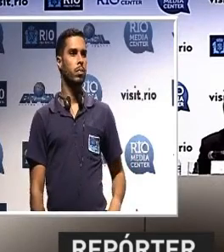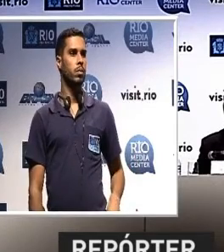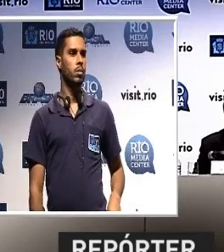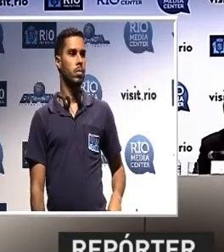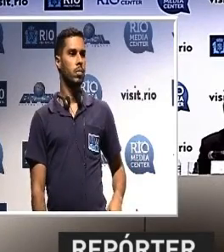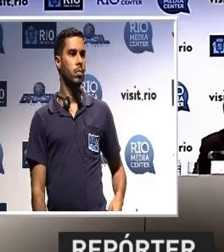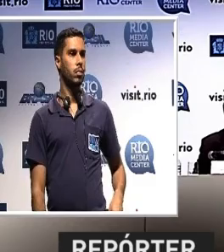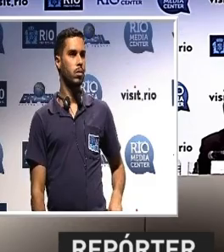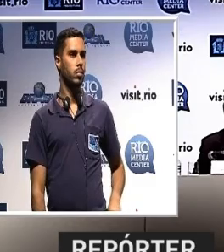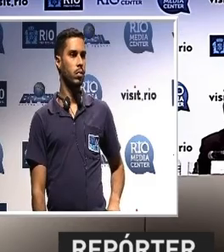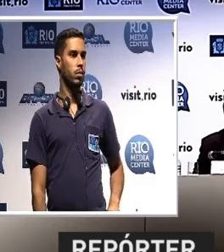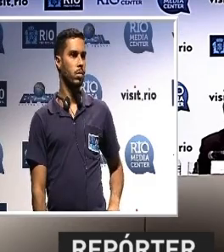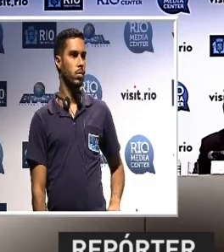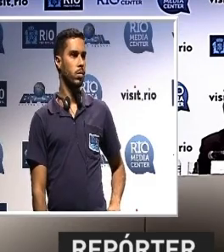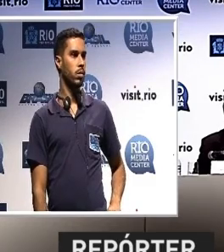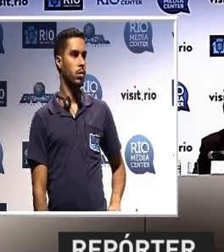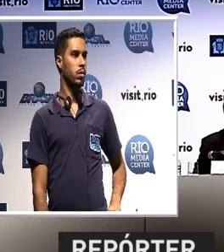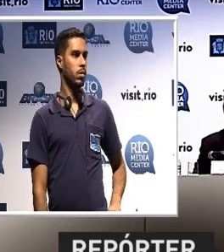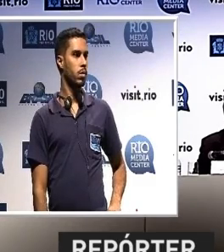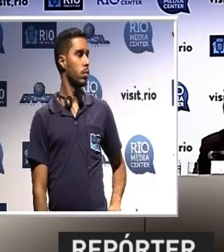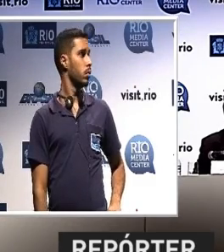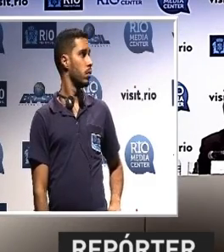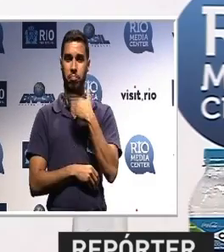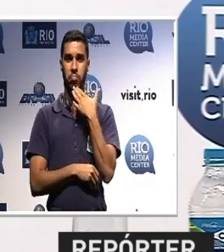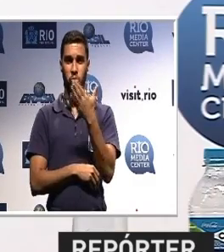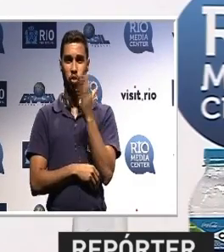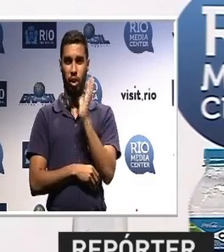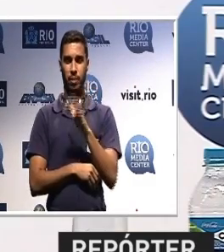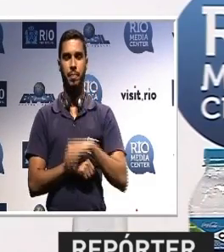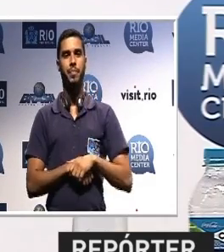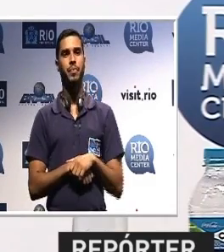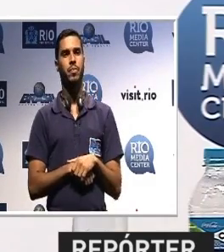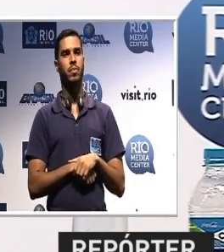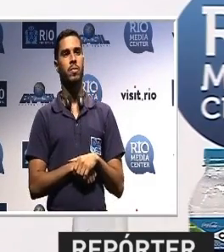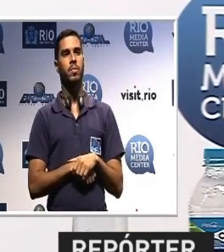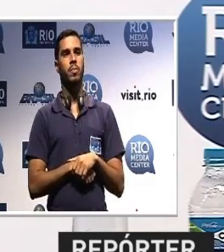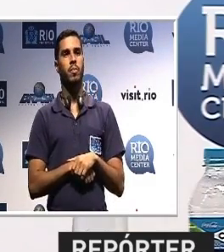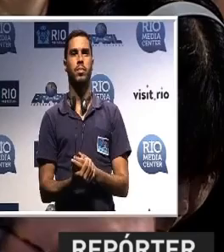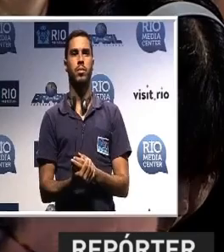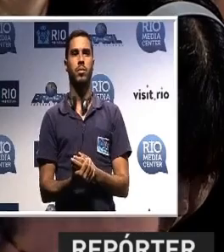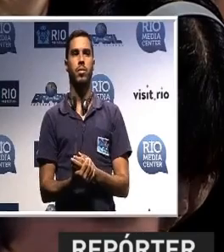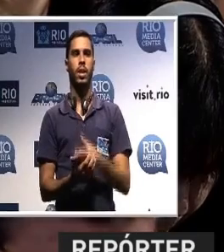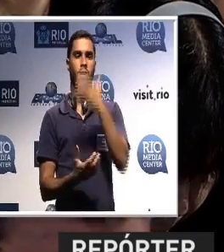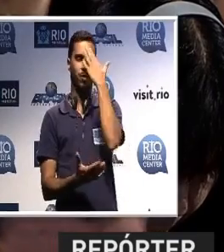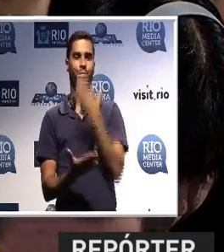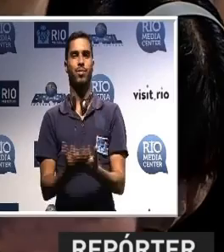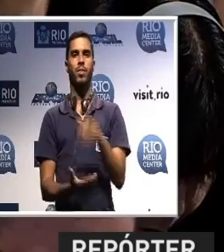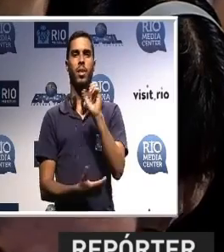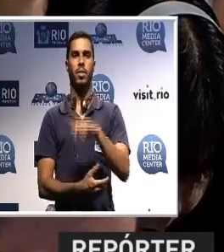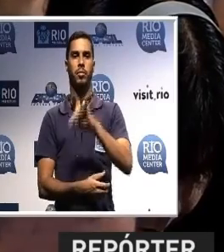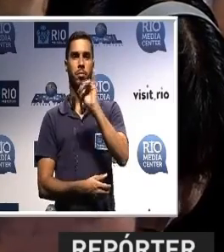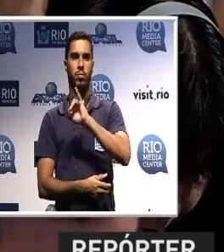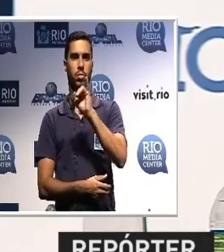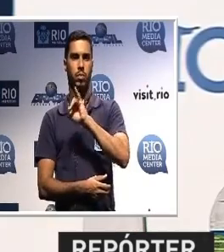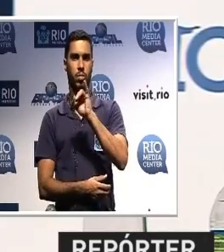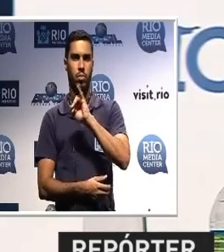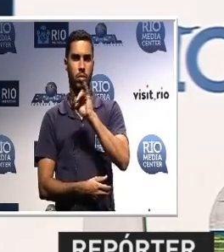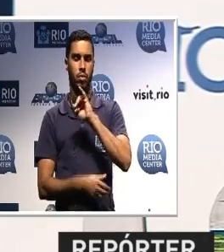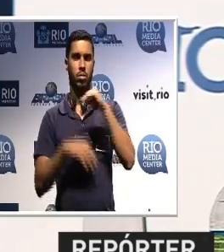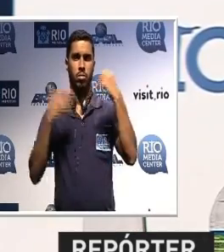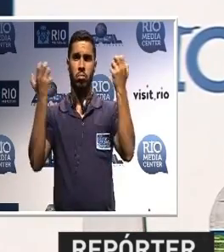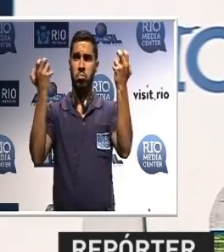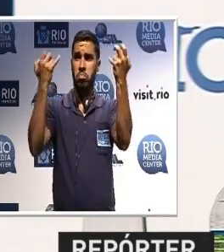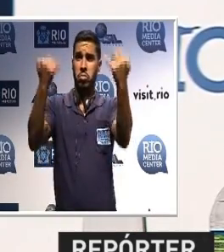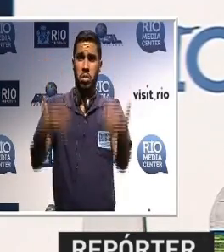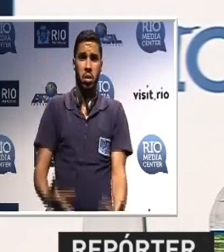o balanço das paraolimpíadas contou com o prefeito do rio de janeiro eduardo paes e representantes do comitê organizador dos jogos